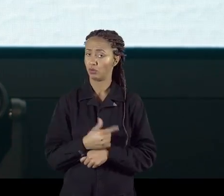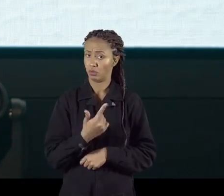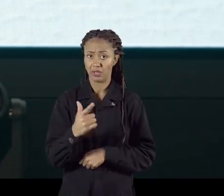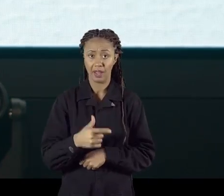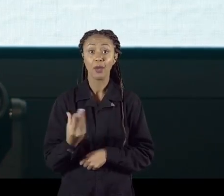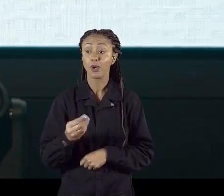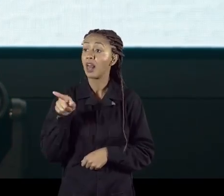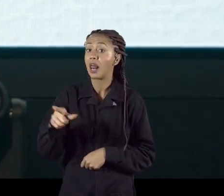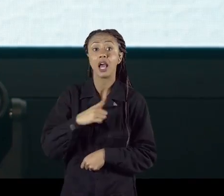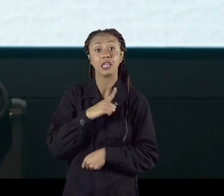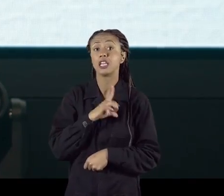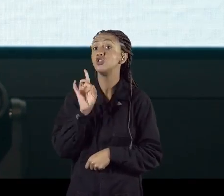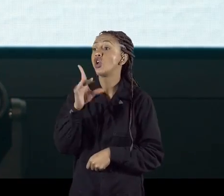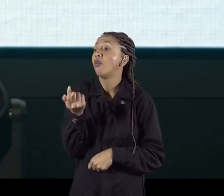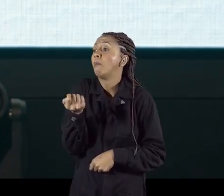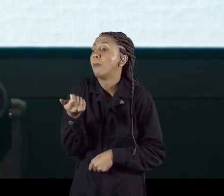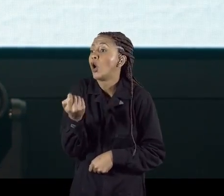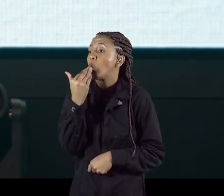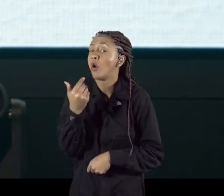entendeu